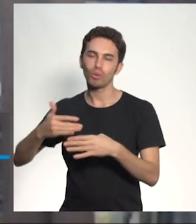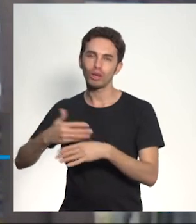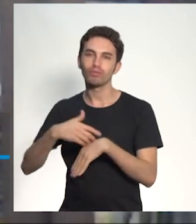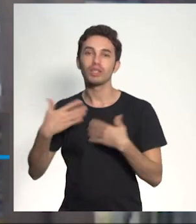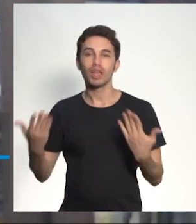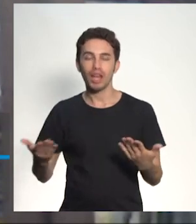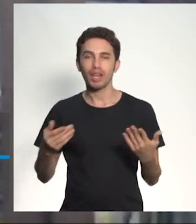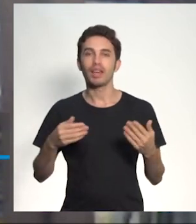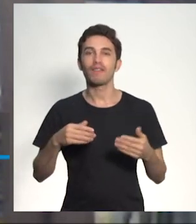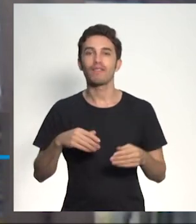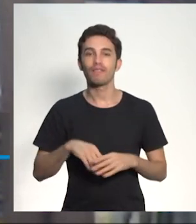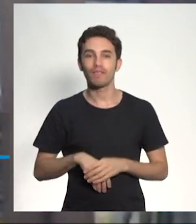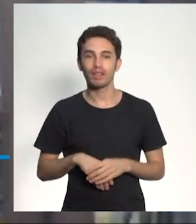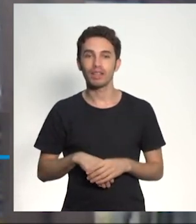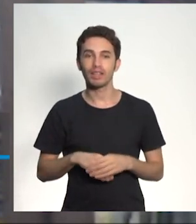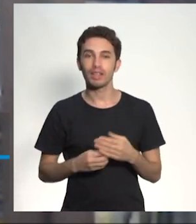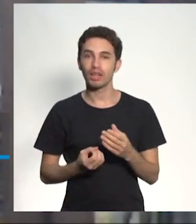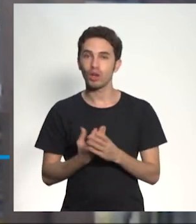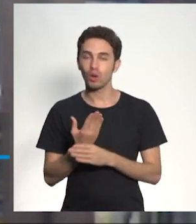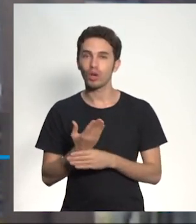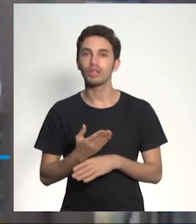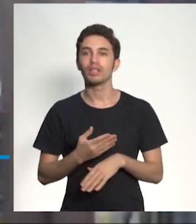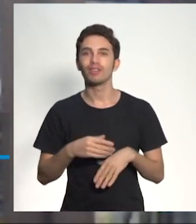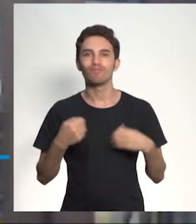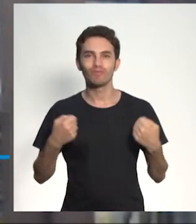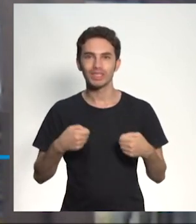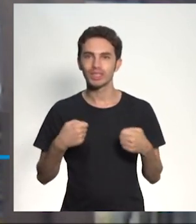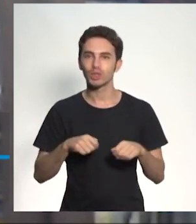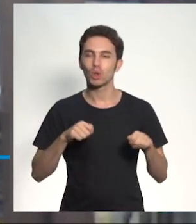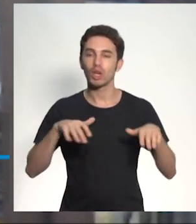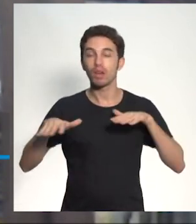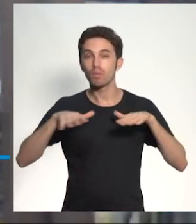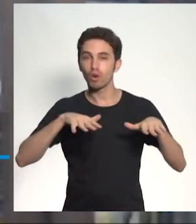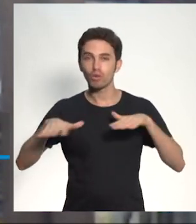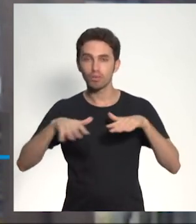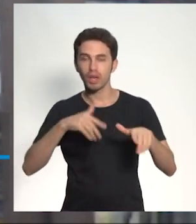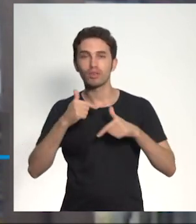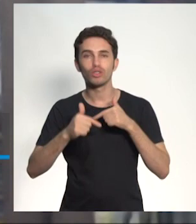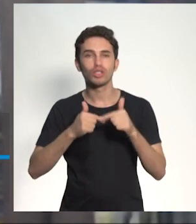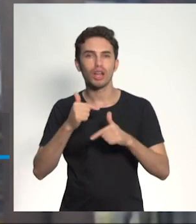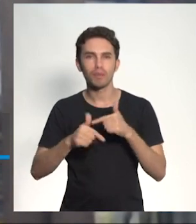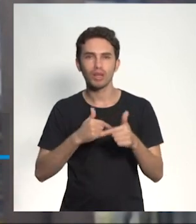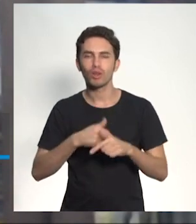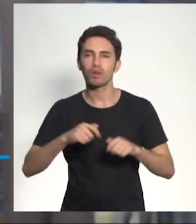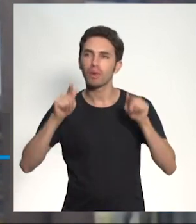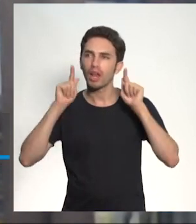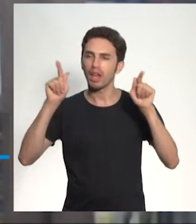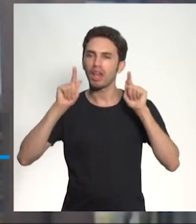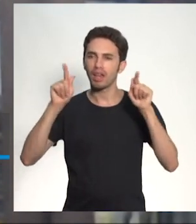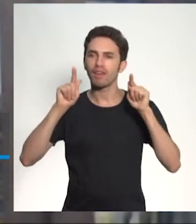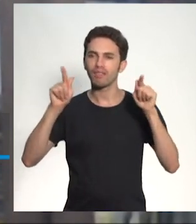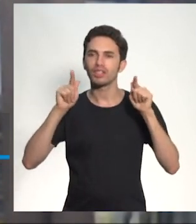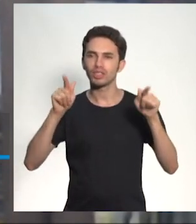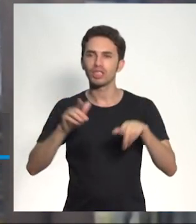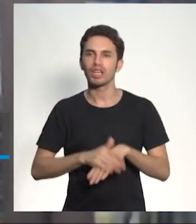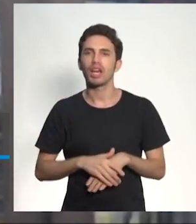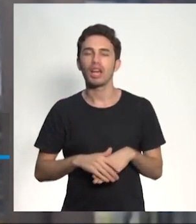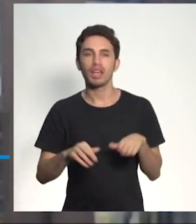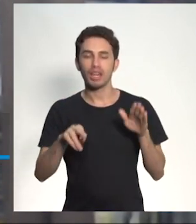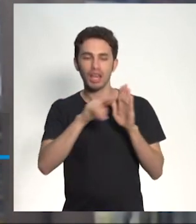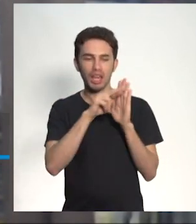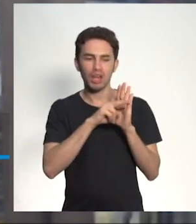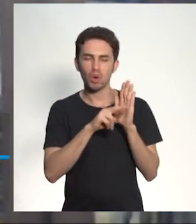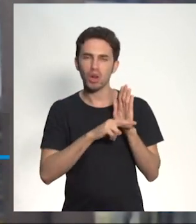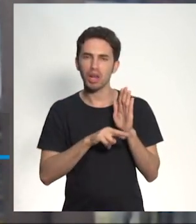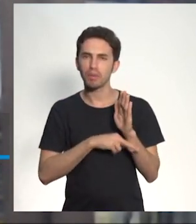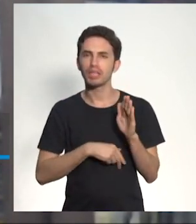e da associação de movimentos, né, de trabalhadores para reivindicar e regulamentar a sua